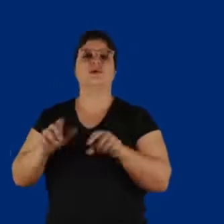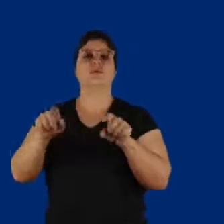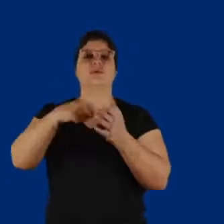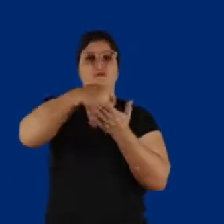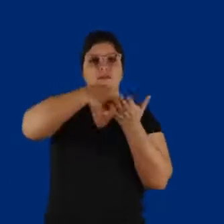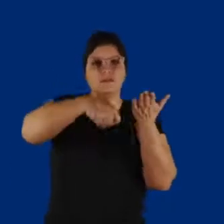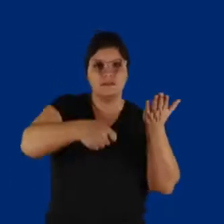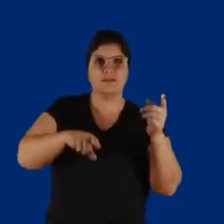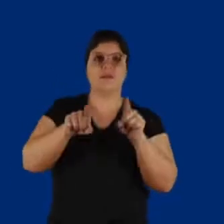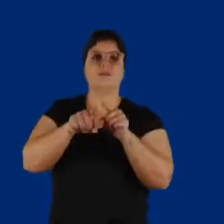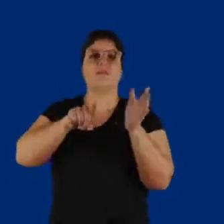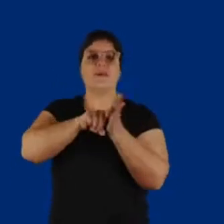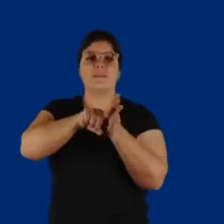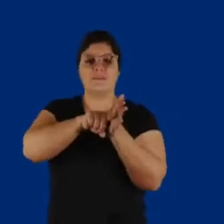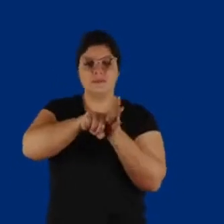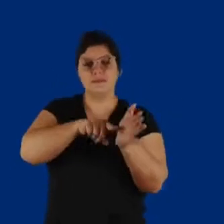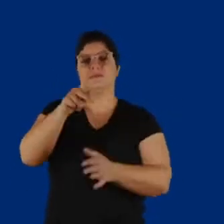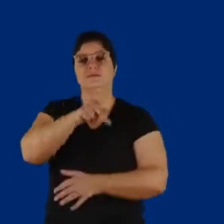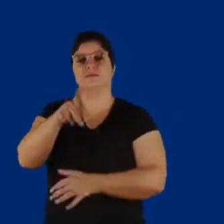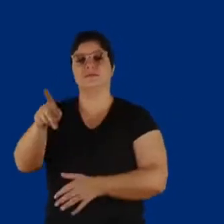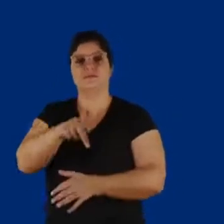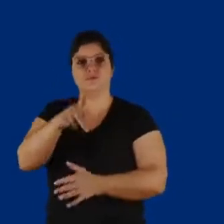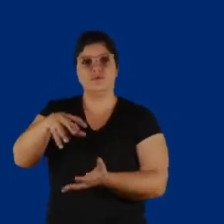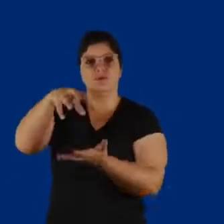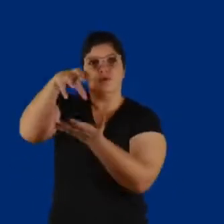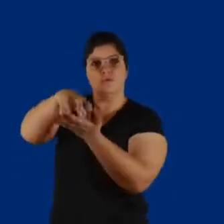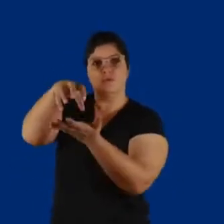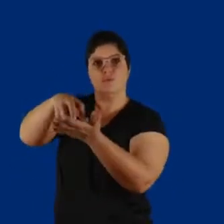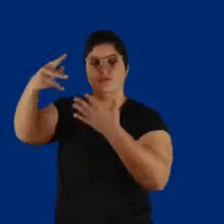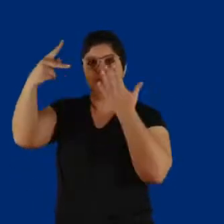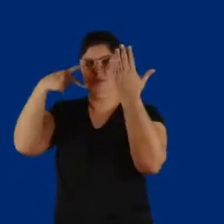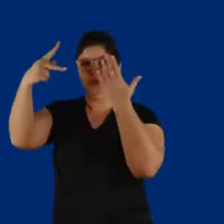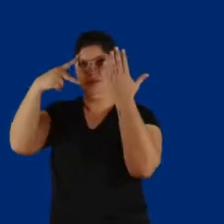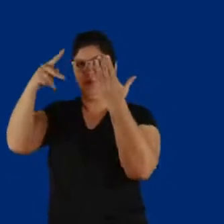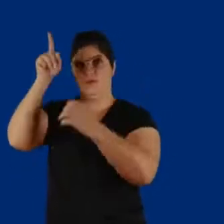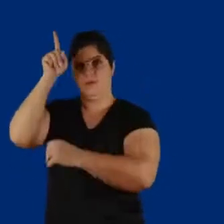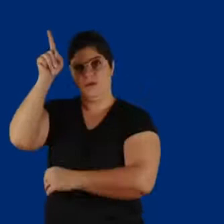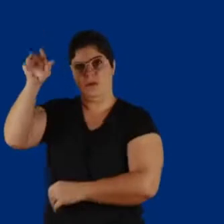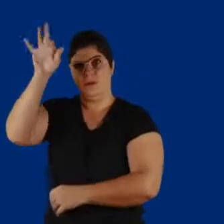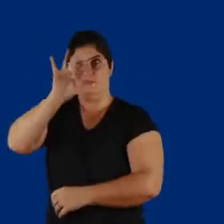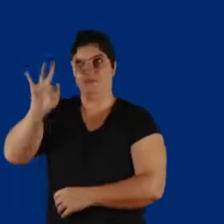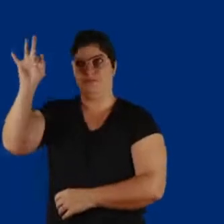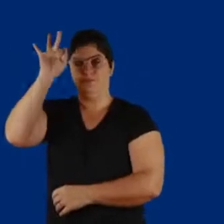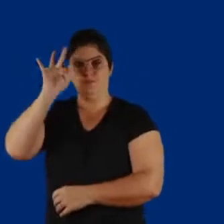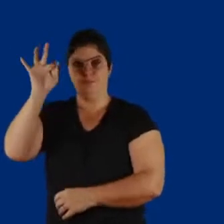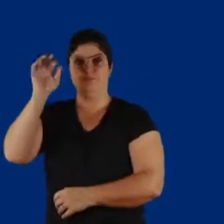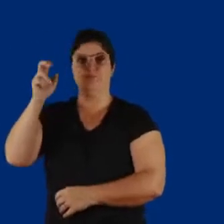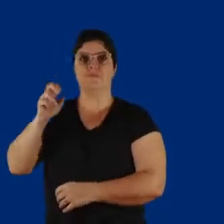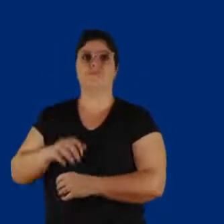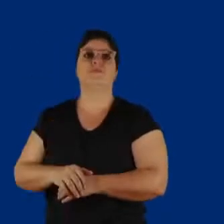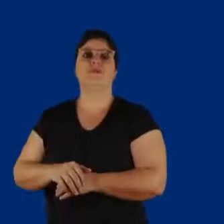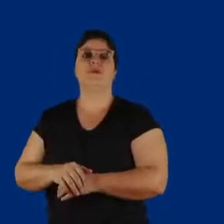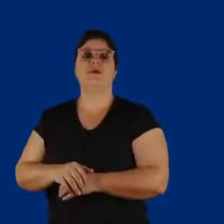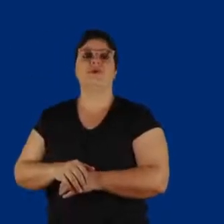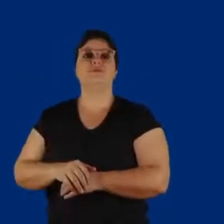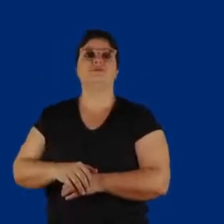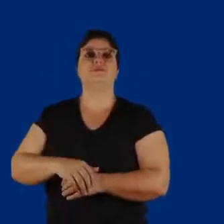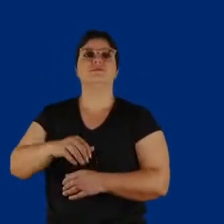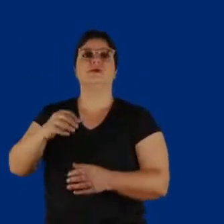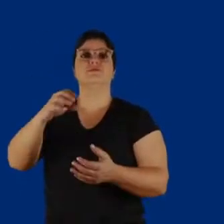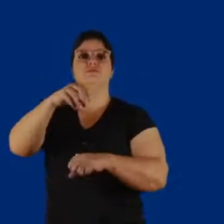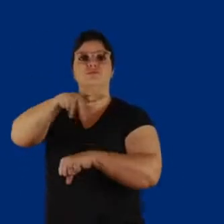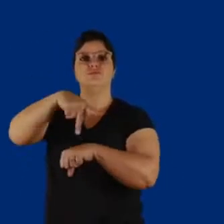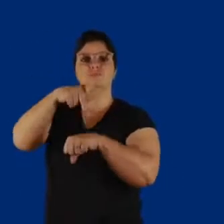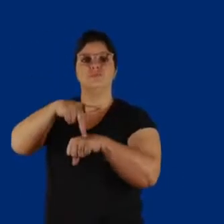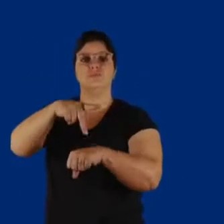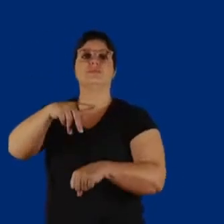Universidade de McGill, em Montreal, sempre focada na prática clínica familiar e comunitária, construiu centros de psiquiatria